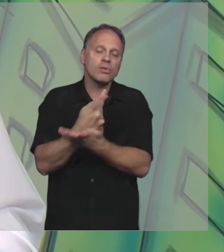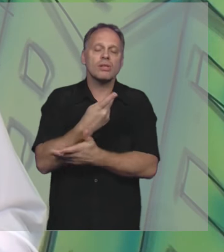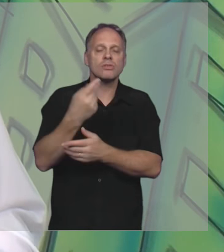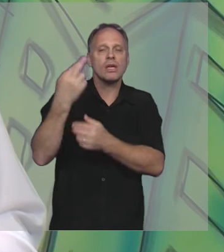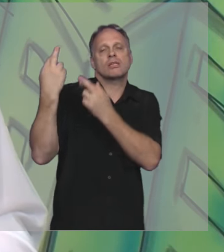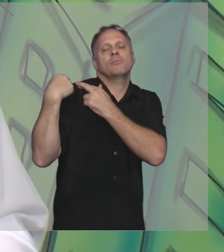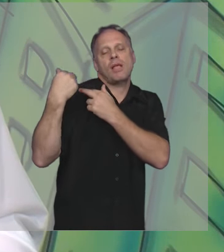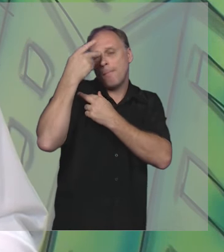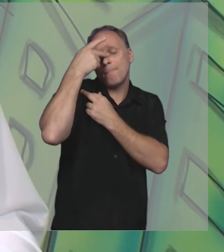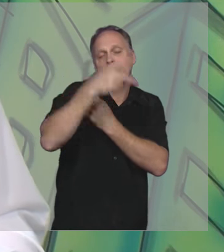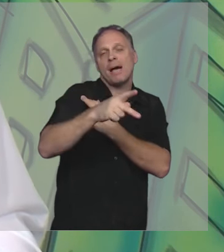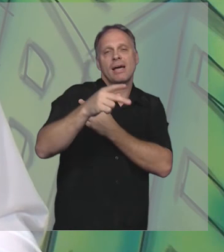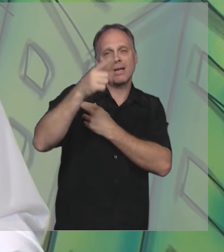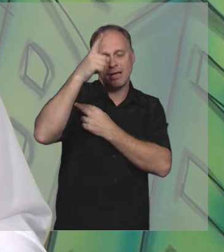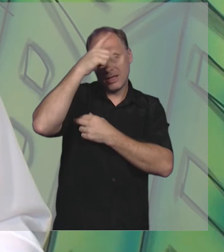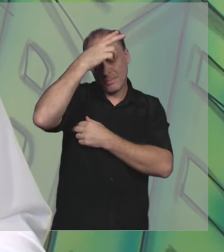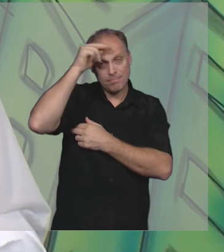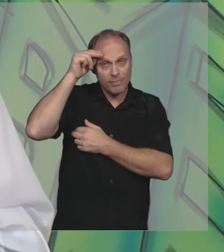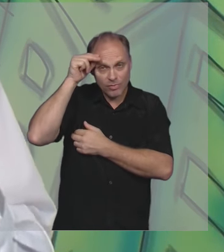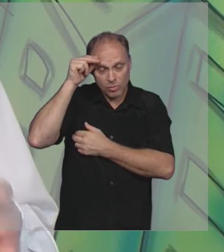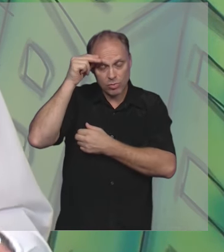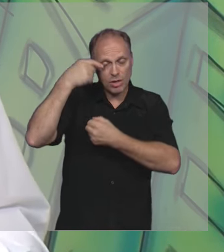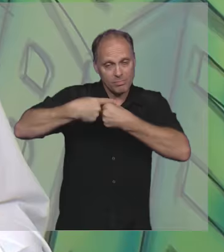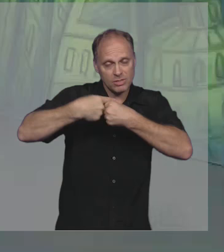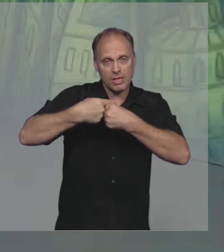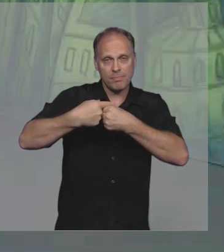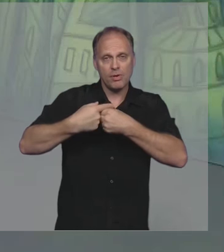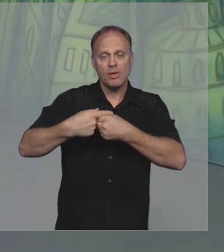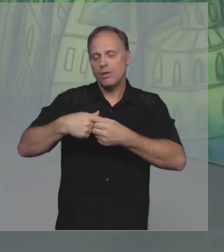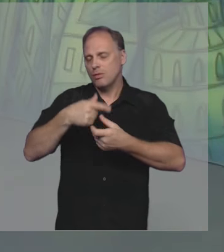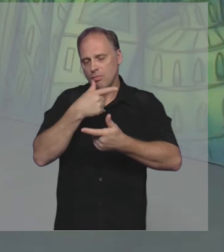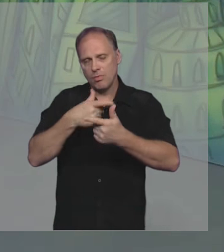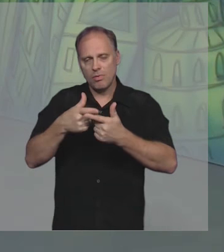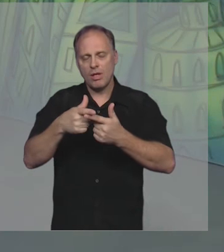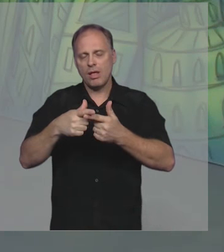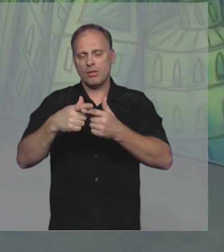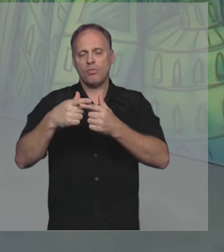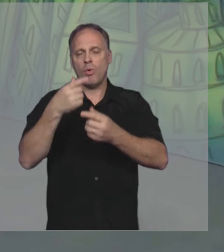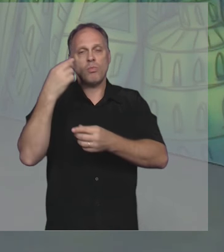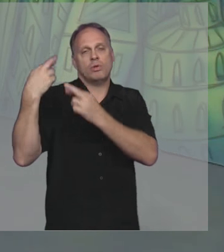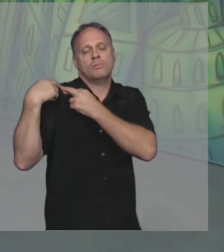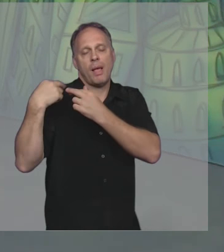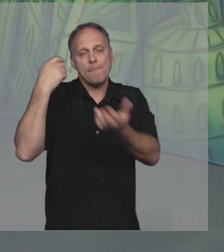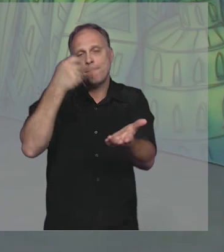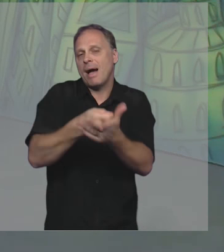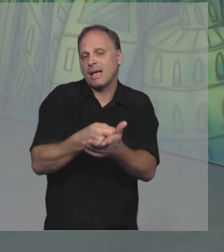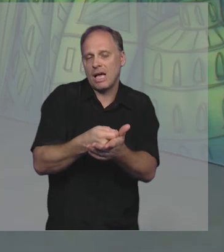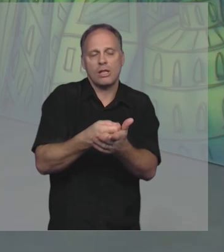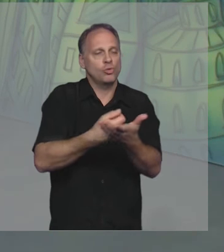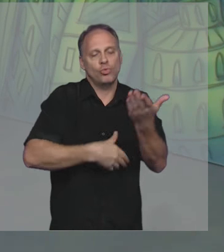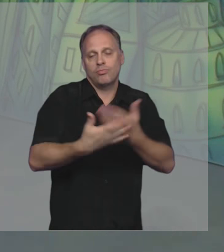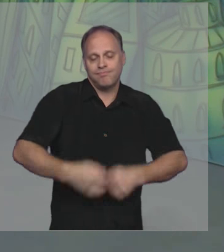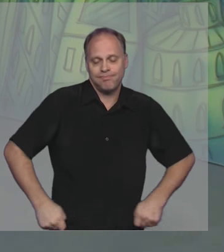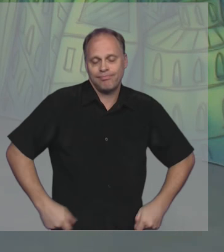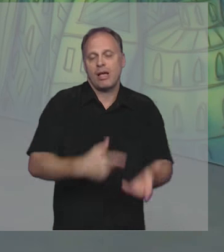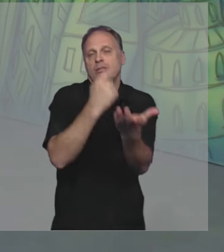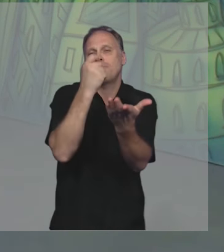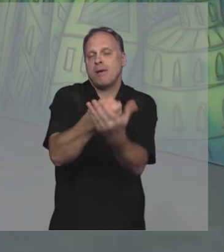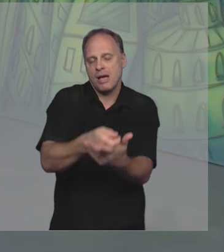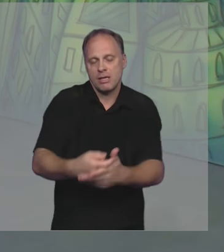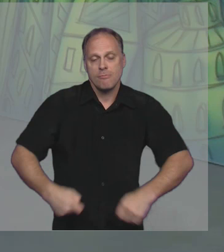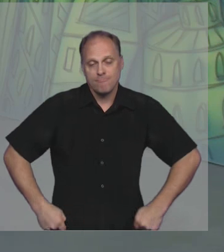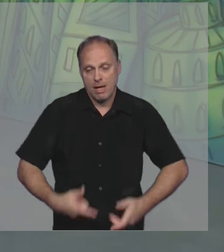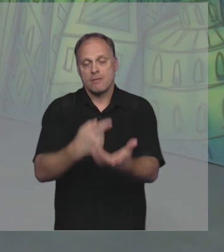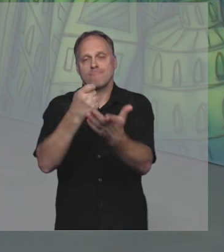o município, né? A justiça ela não penaliza o Ministério da Saúde, né? Paga-se a conta, né? Quem paga a conta